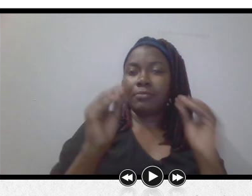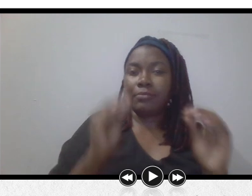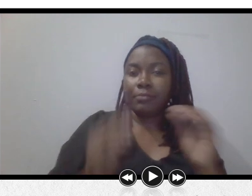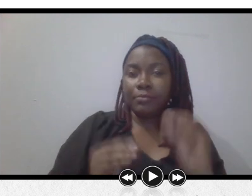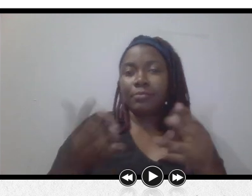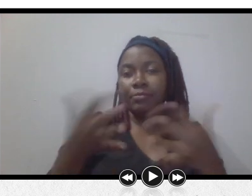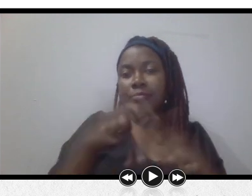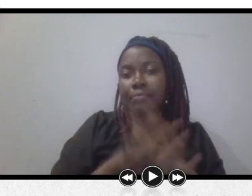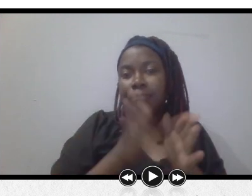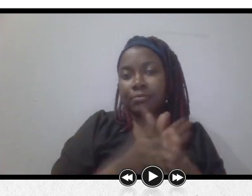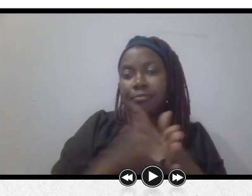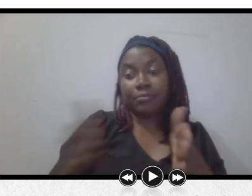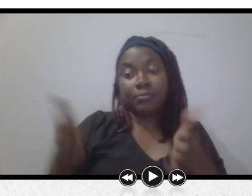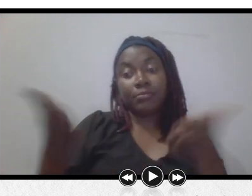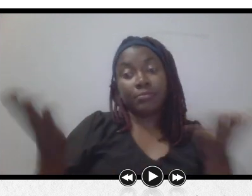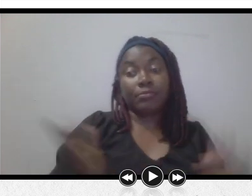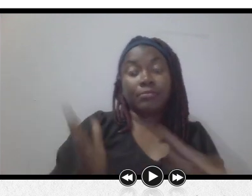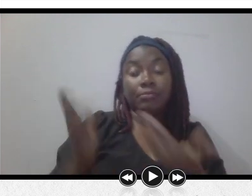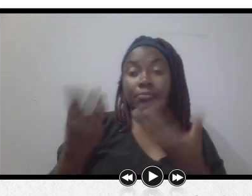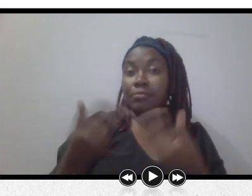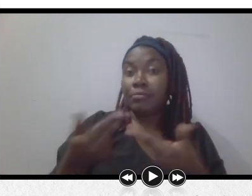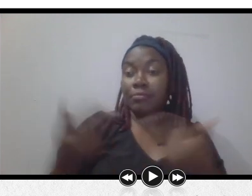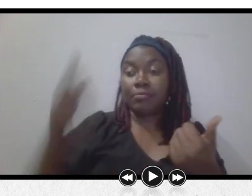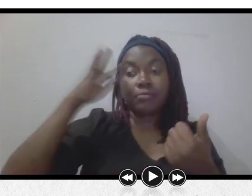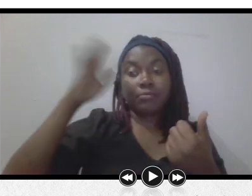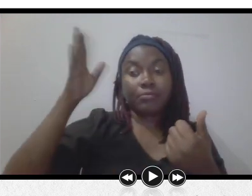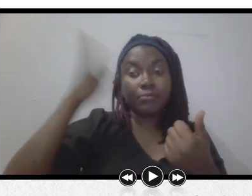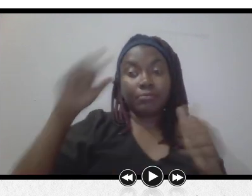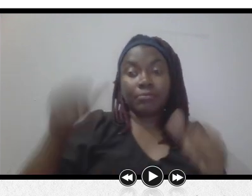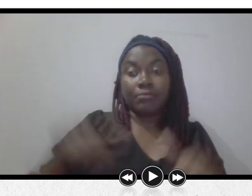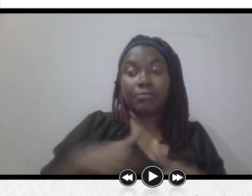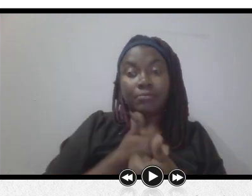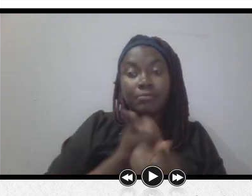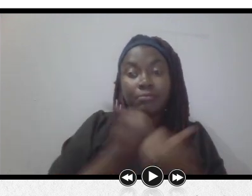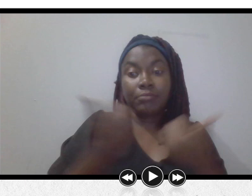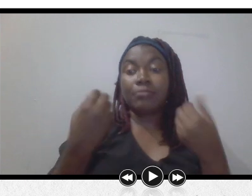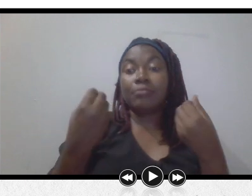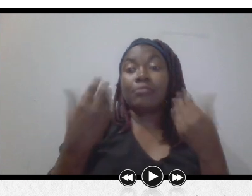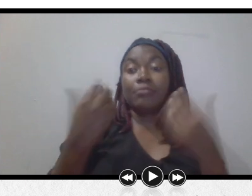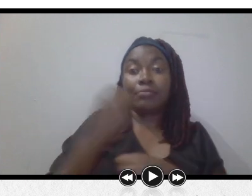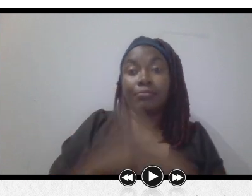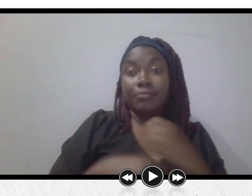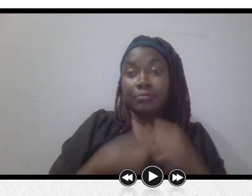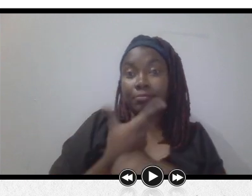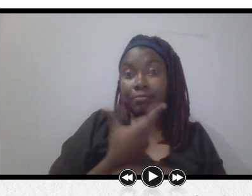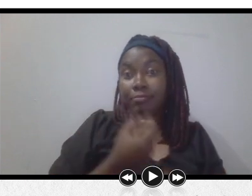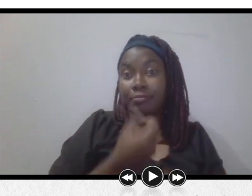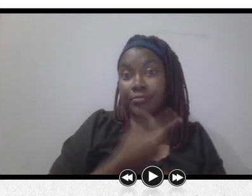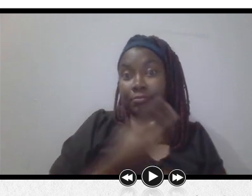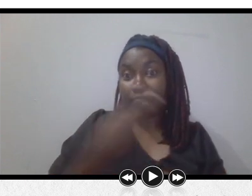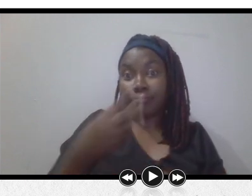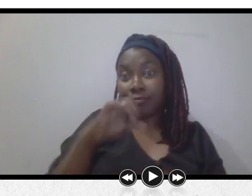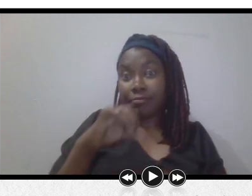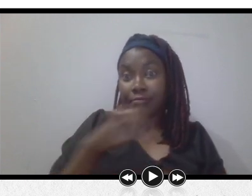esse processo. Então, aqui muitas coisas foram pensadas para melhorias e para que esse 2033, com 99%